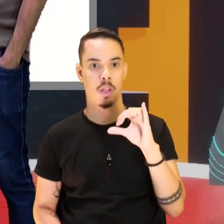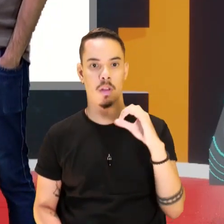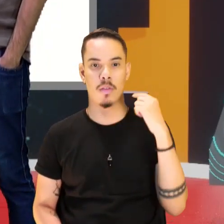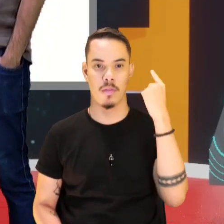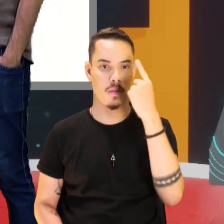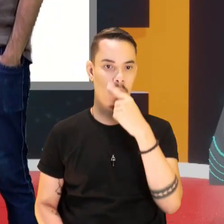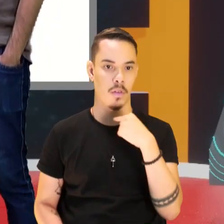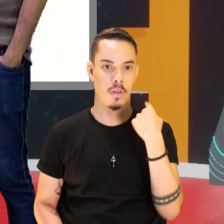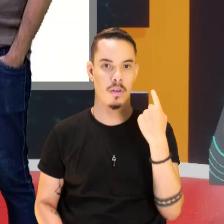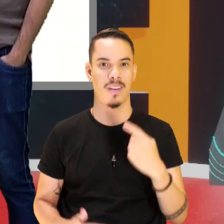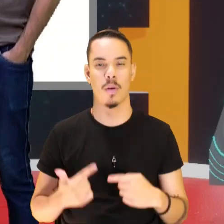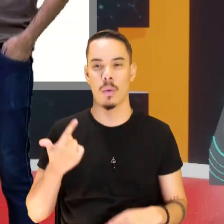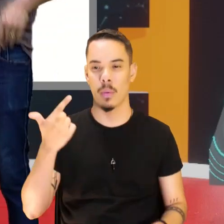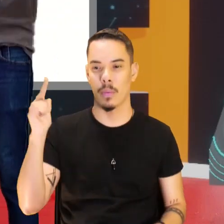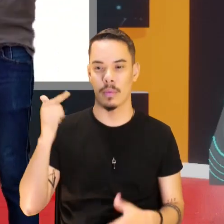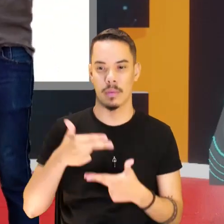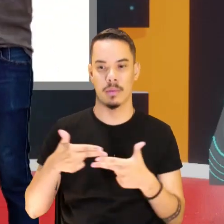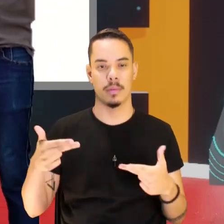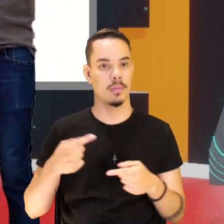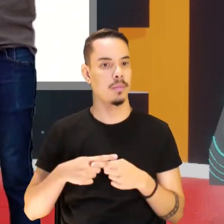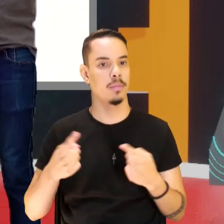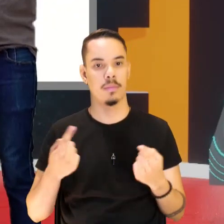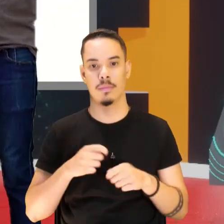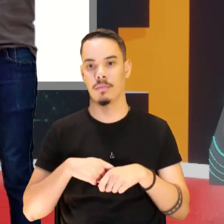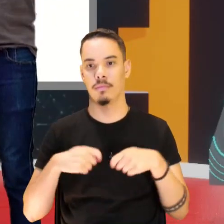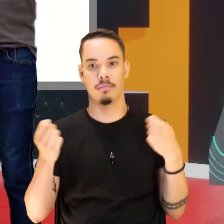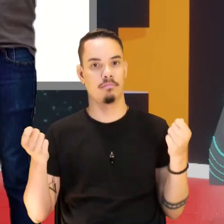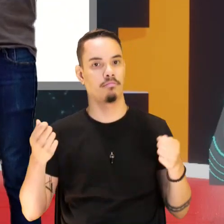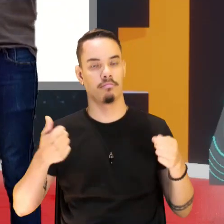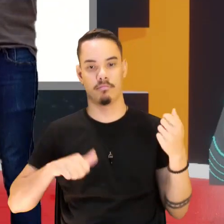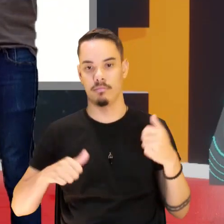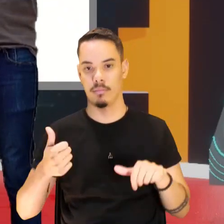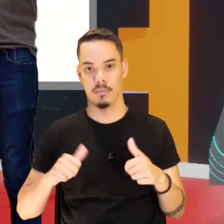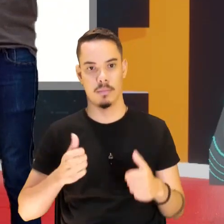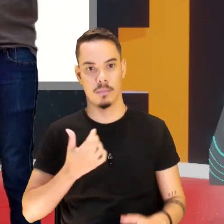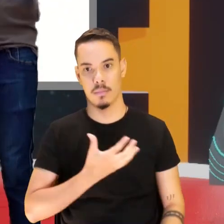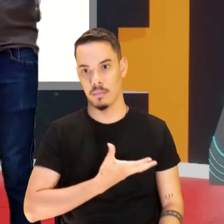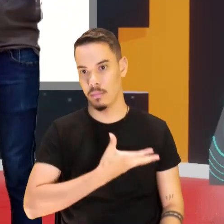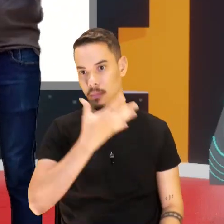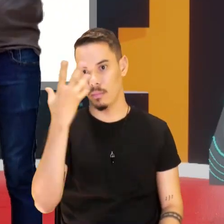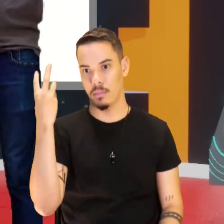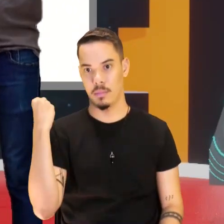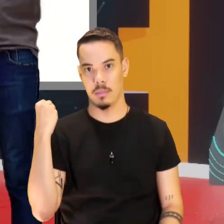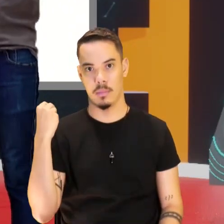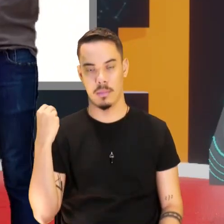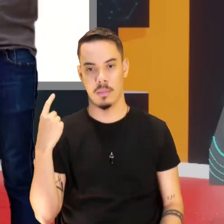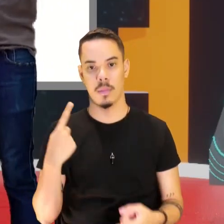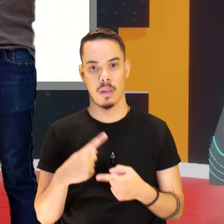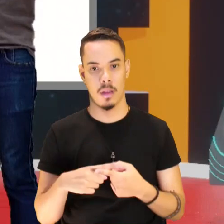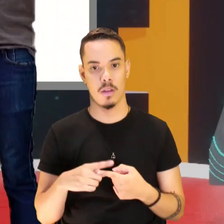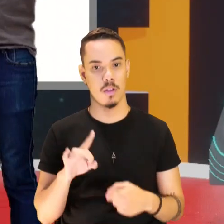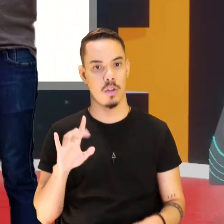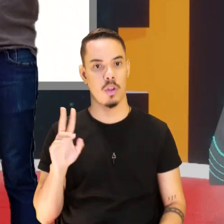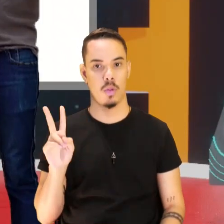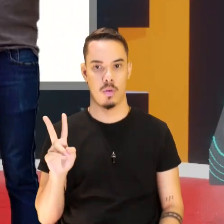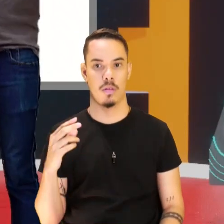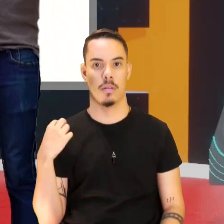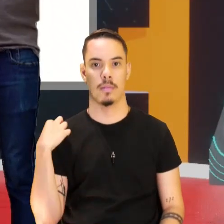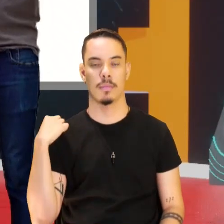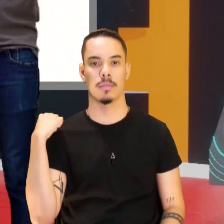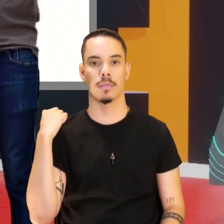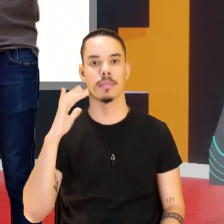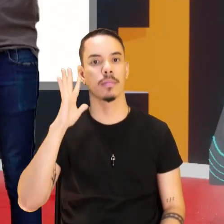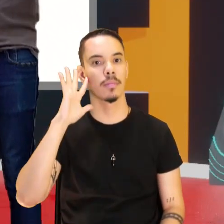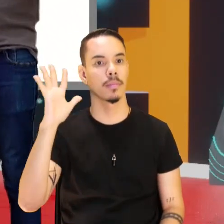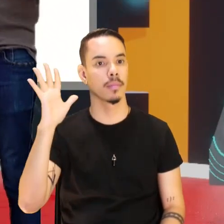aí vai demorar mais então não dá para analisar assim não dá tem que esquecer uma deixa uma de lado e olha só as duas e você imagina